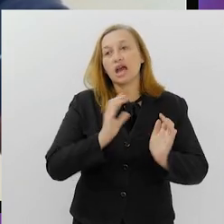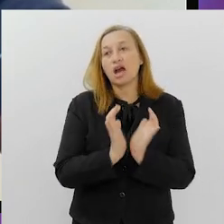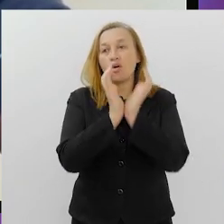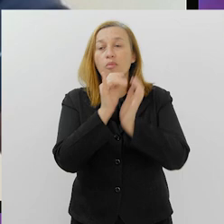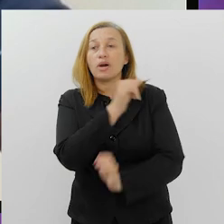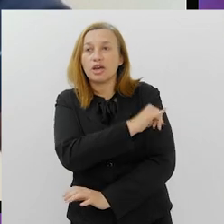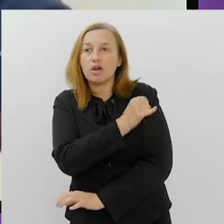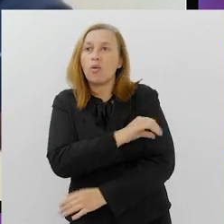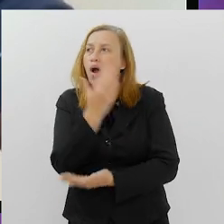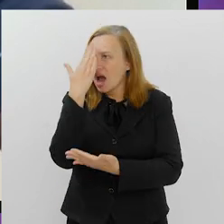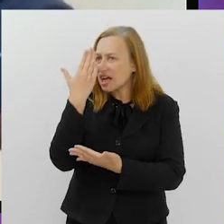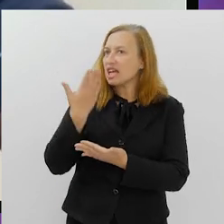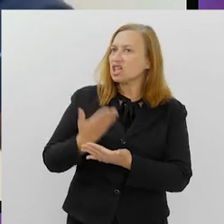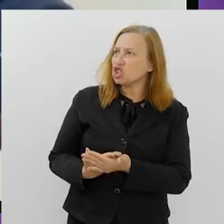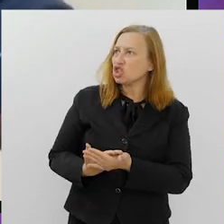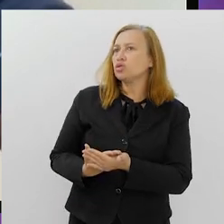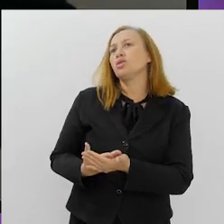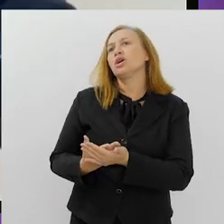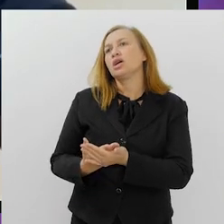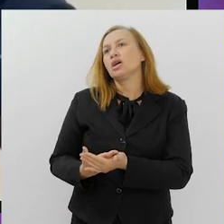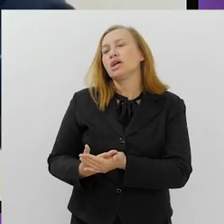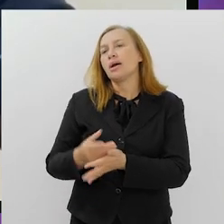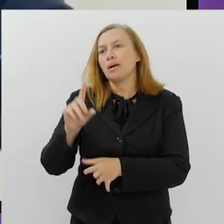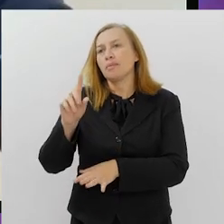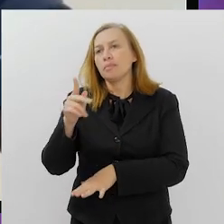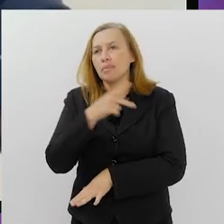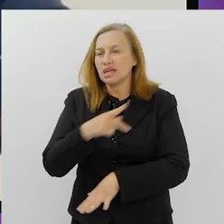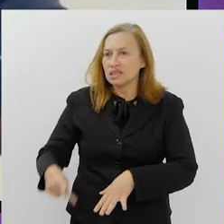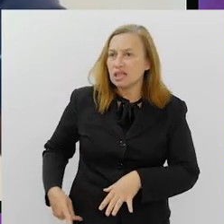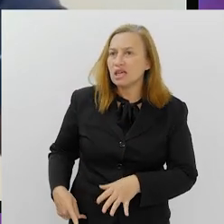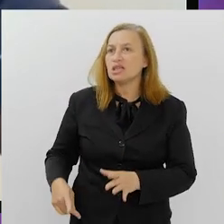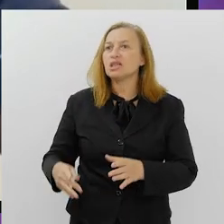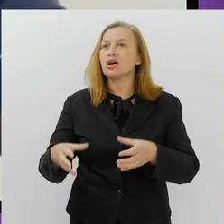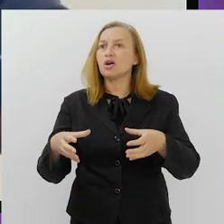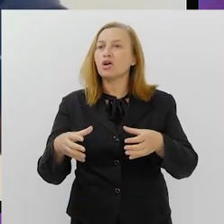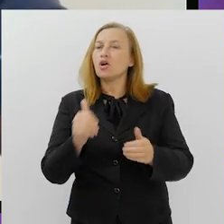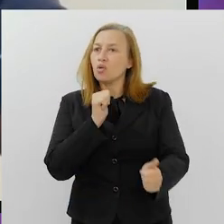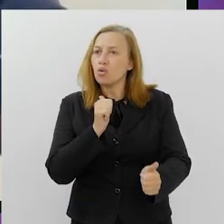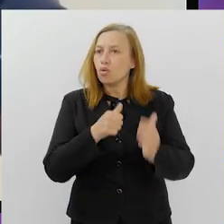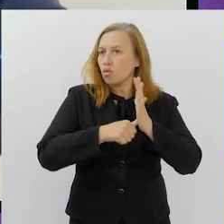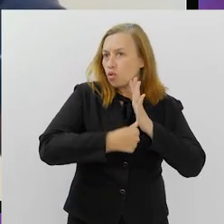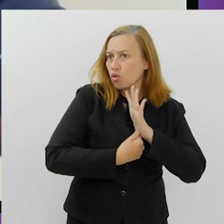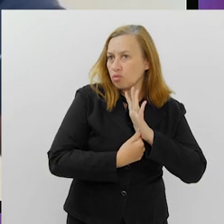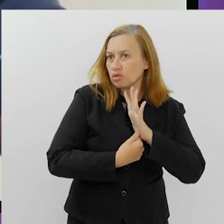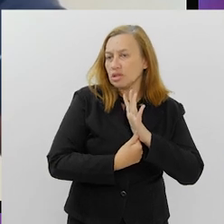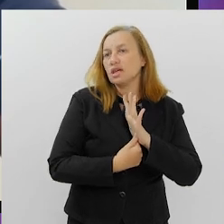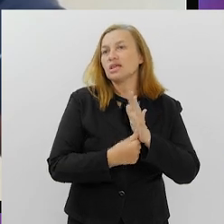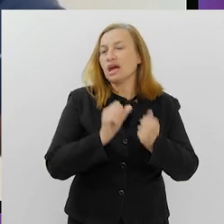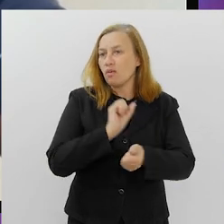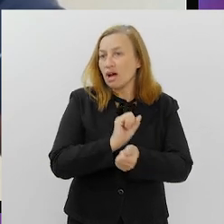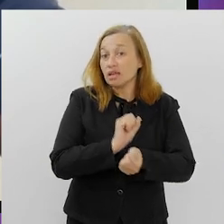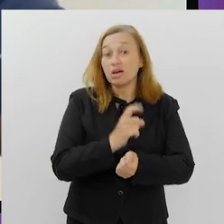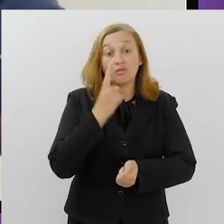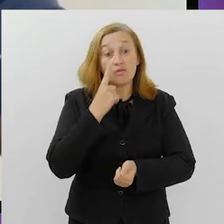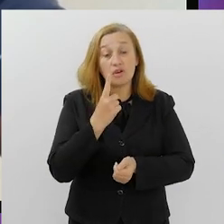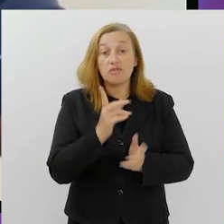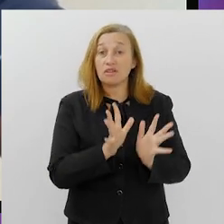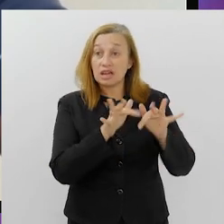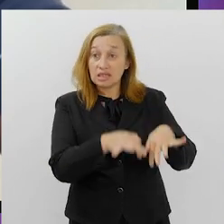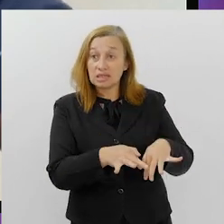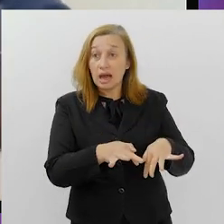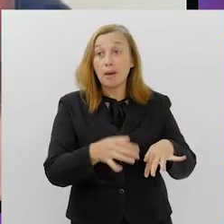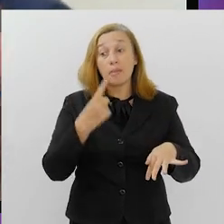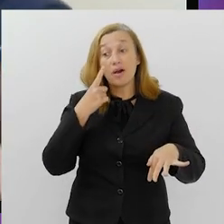Rio, então creio eu que a presidência, né, o clube está esperando a Copa Rio terminar, para aí sim, né, sentar e ver o que